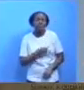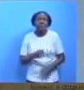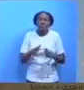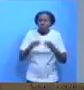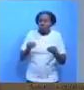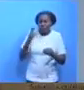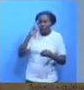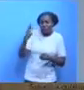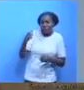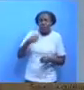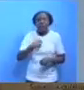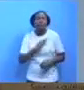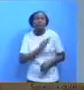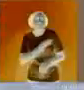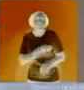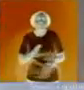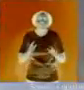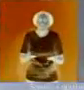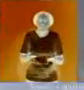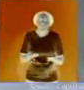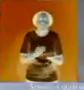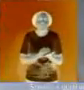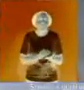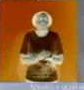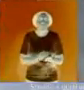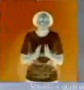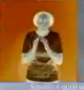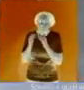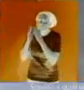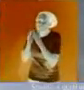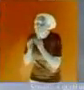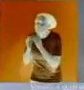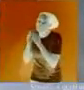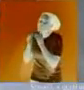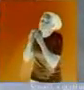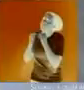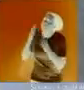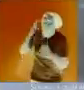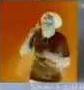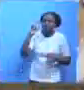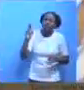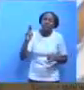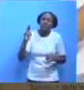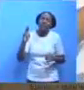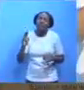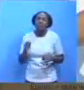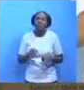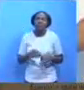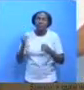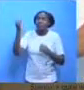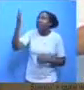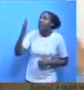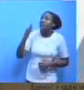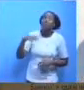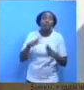essa raiz venenosa que foi crescendo senhor que foi cont caminando o meu corpo a minha mente o meu entusiasmo a minha